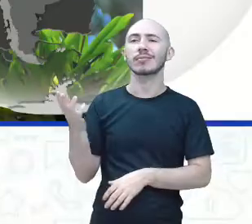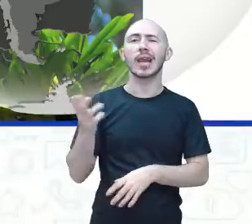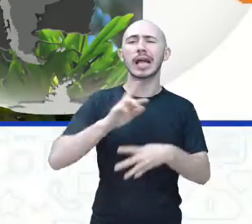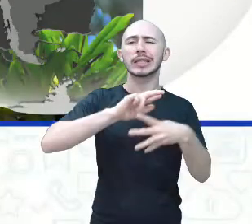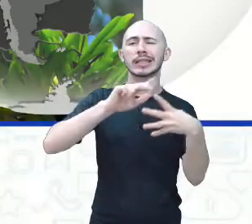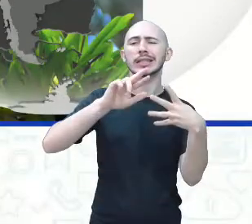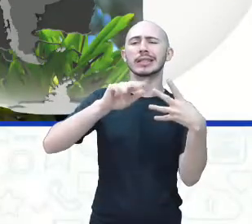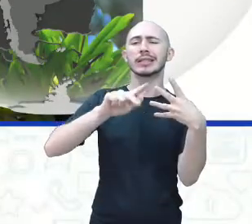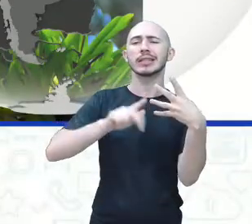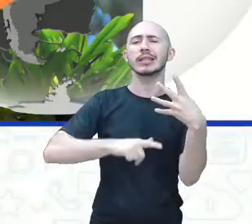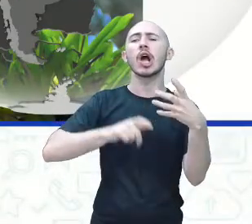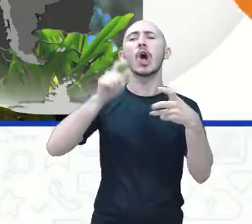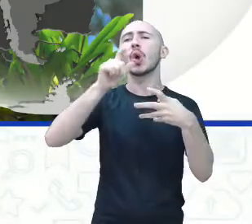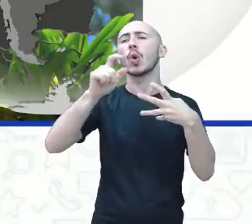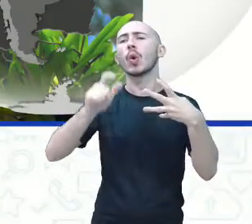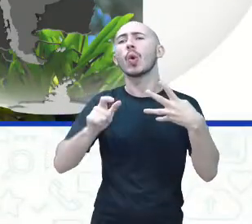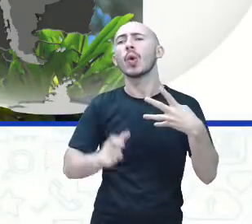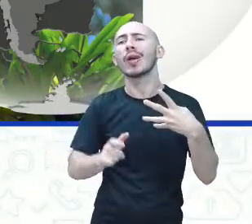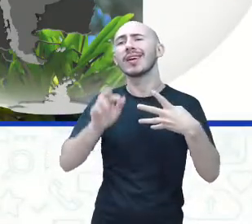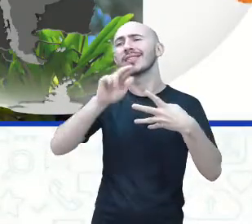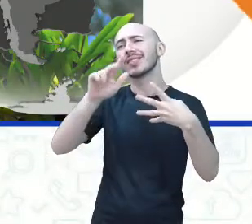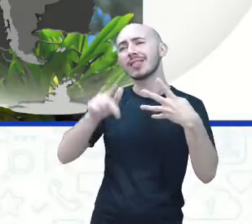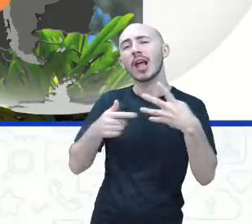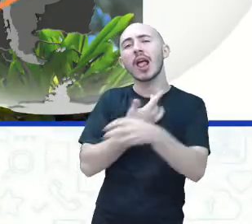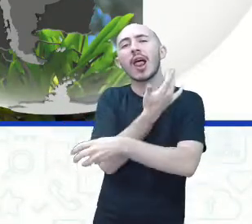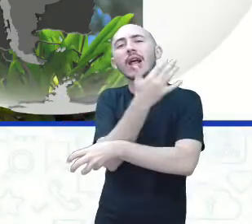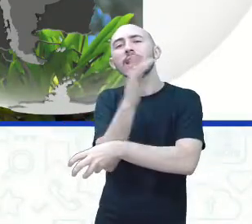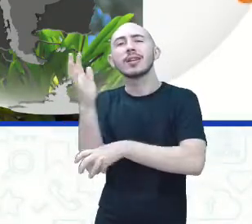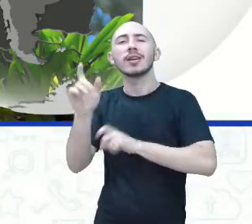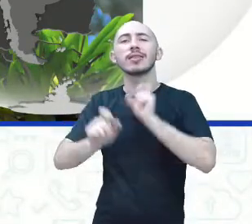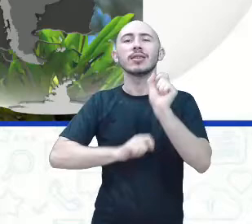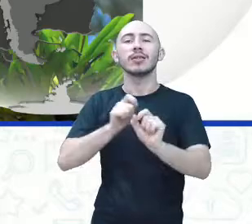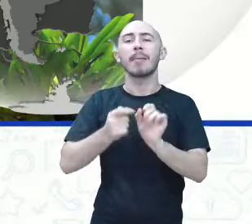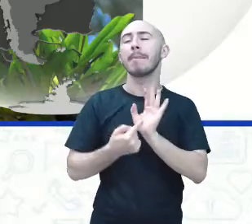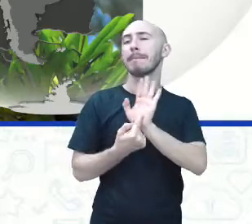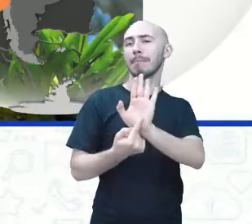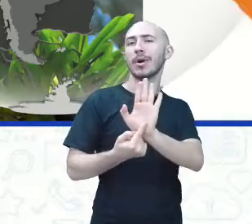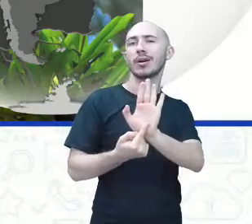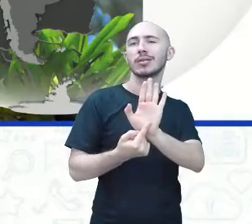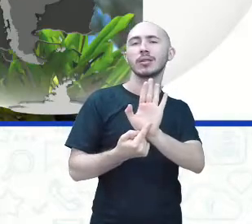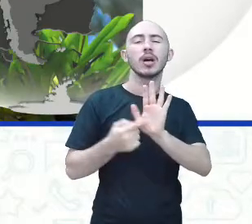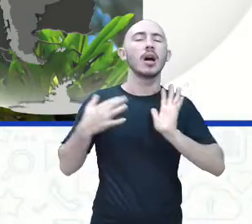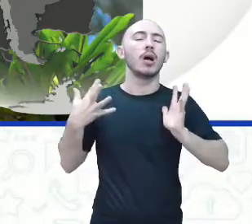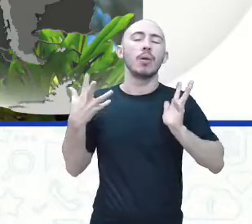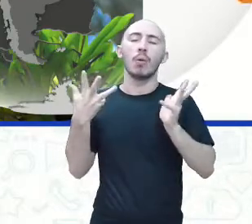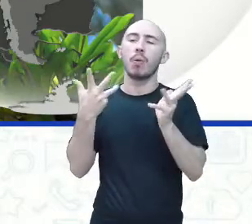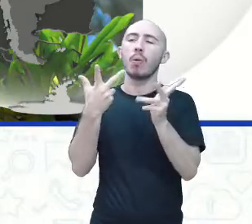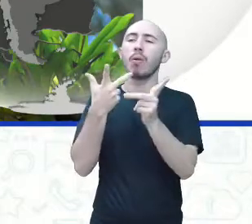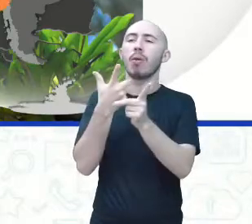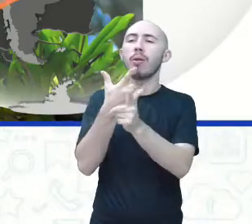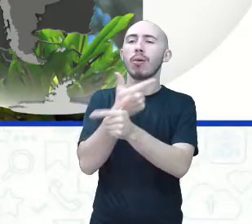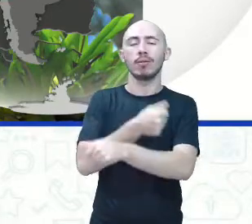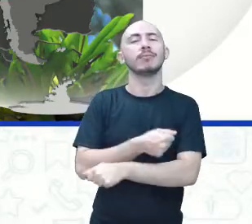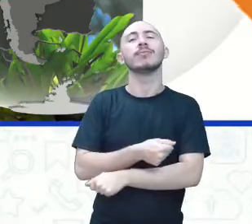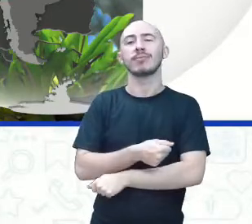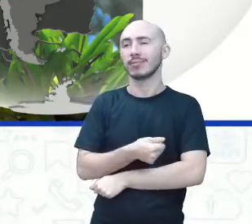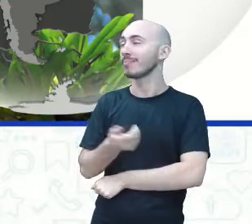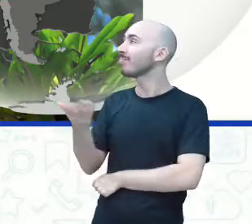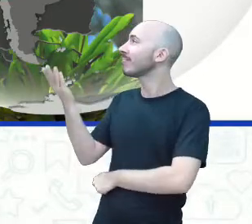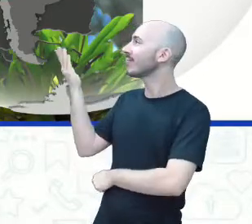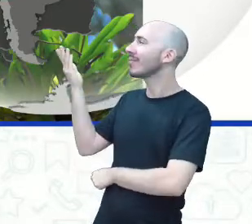de espaços, onde a natureza aí, não é, apresenta uma beleza ímpar. A gente